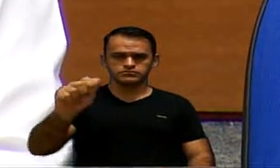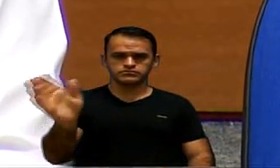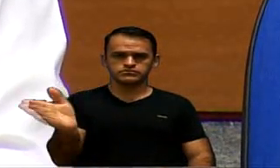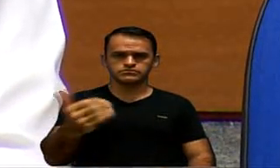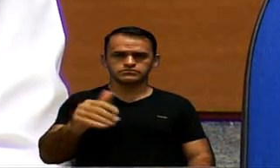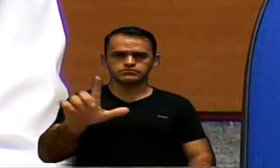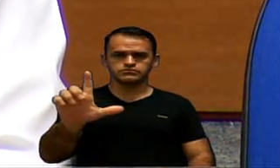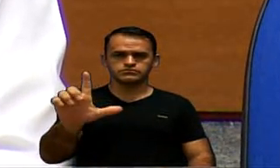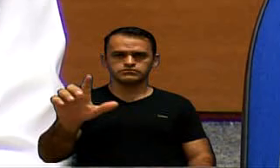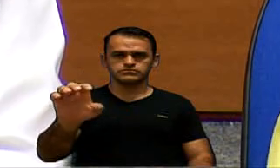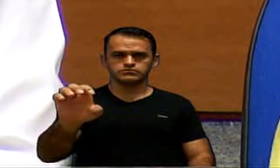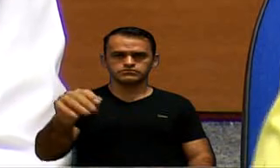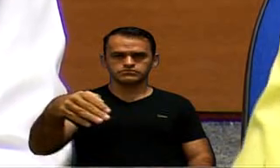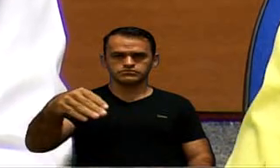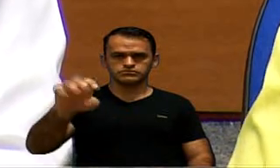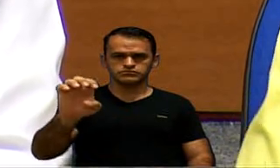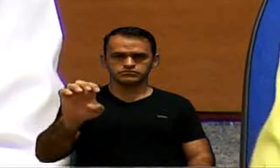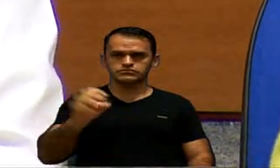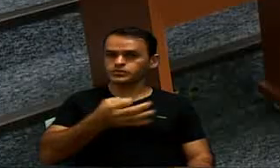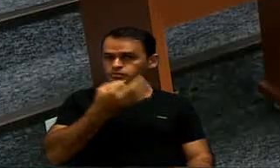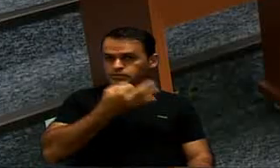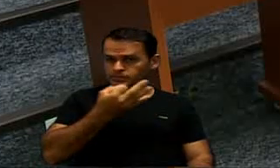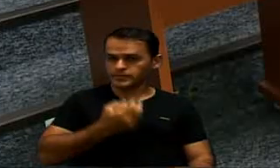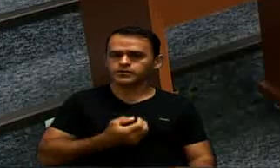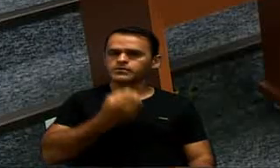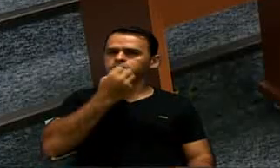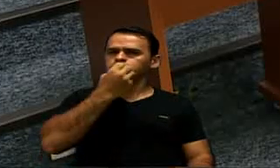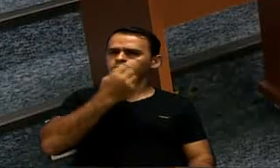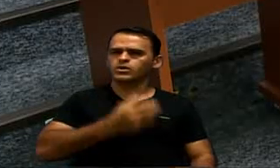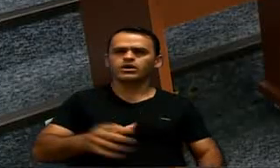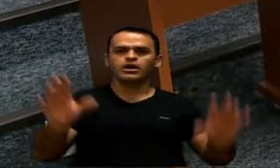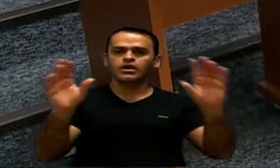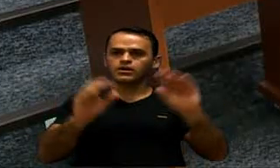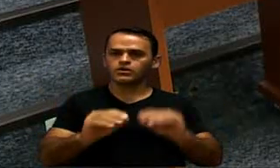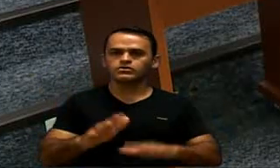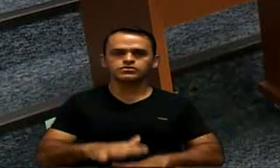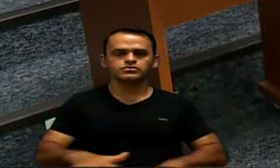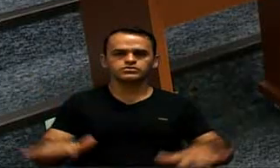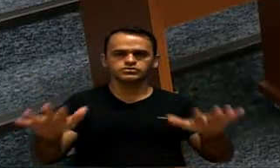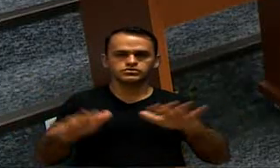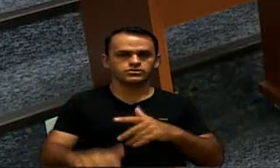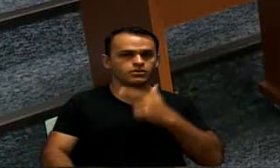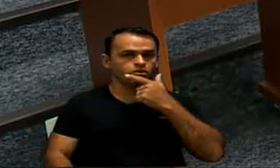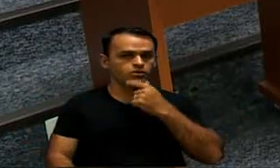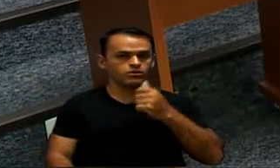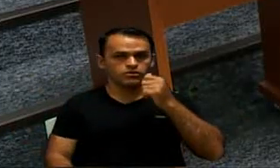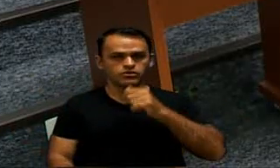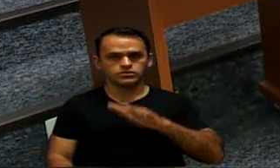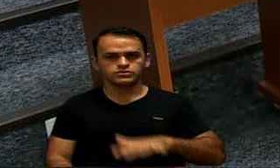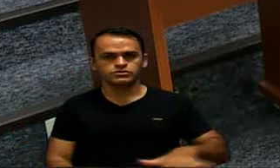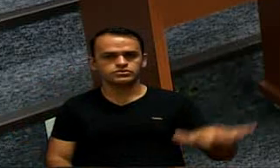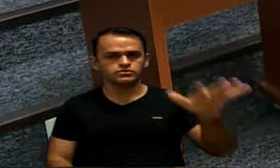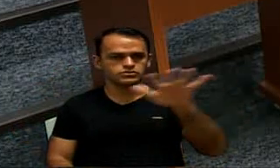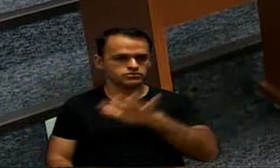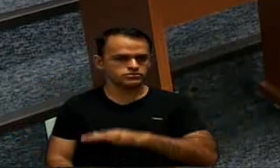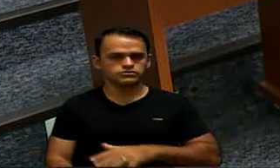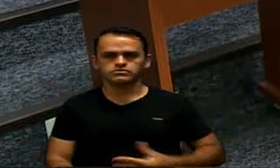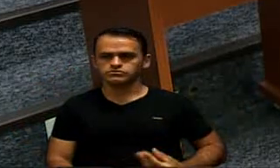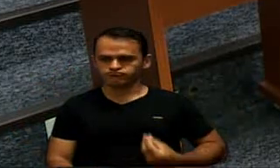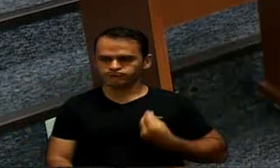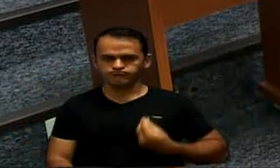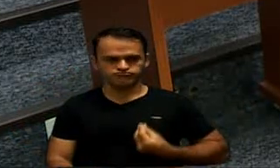3 minutinhos, Lu, para fazer a fala. Obrigada. Boa noite a todas. A todas e todos aqui